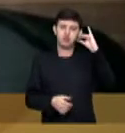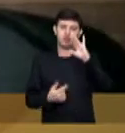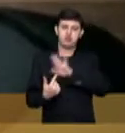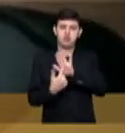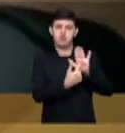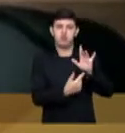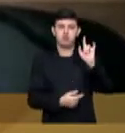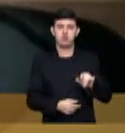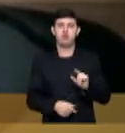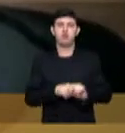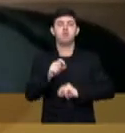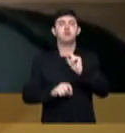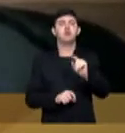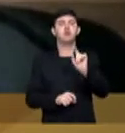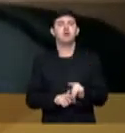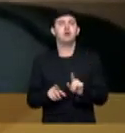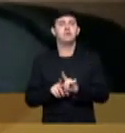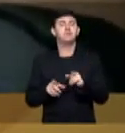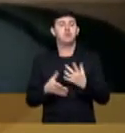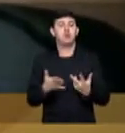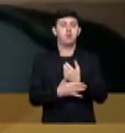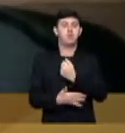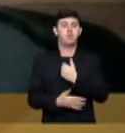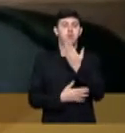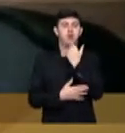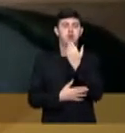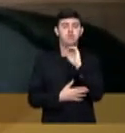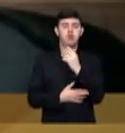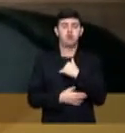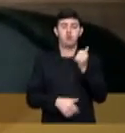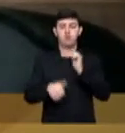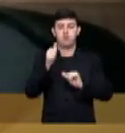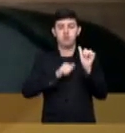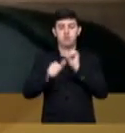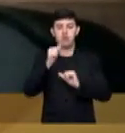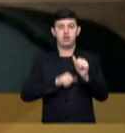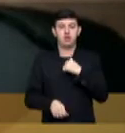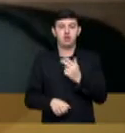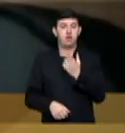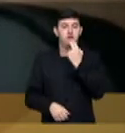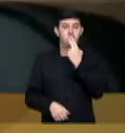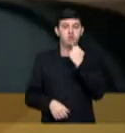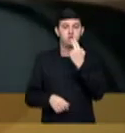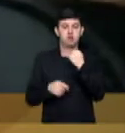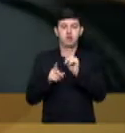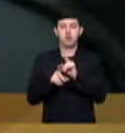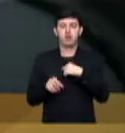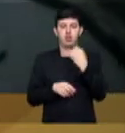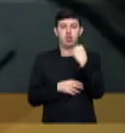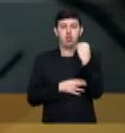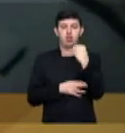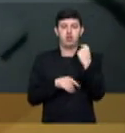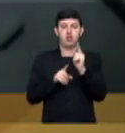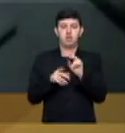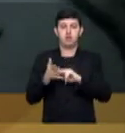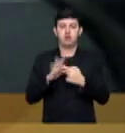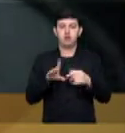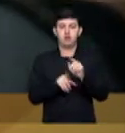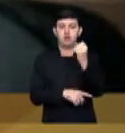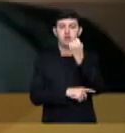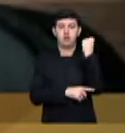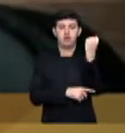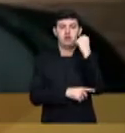o consumo de alimentos e bebidas de baixo valor nutricional representa